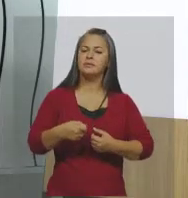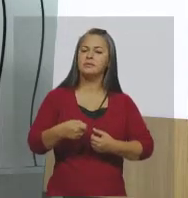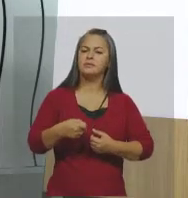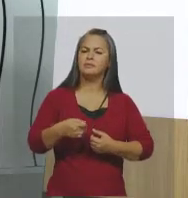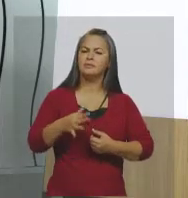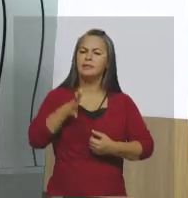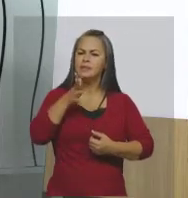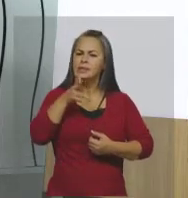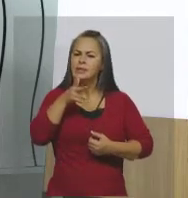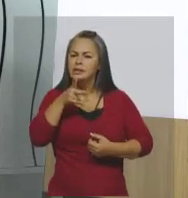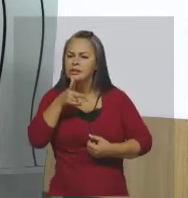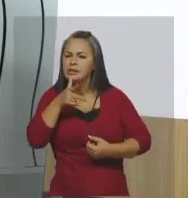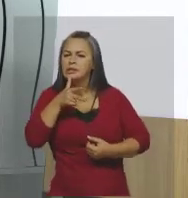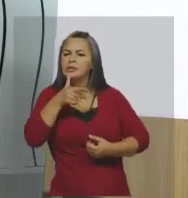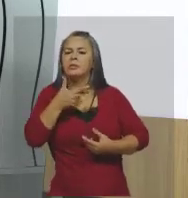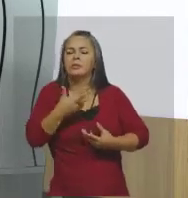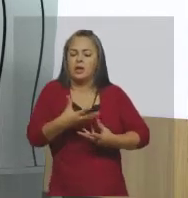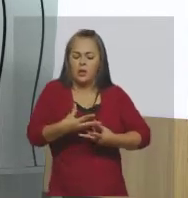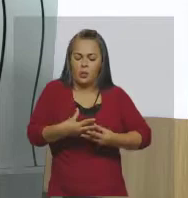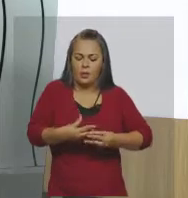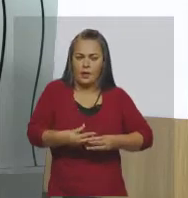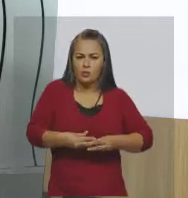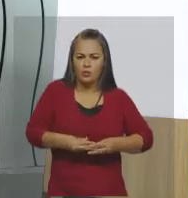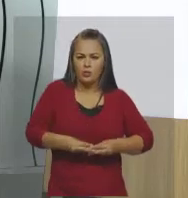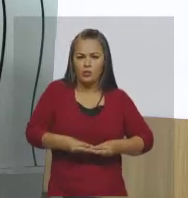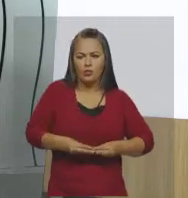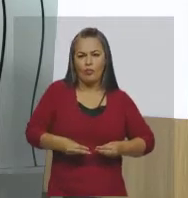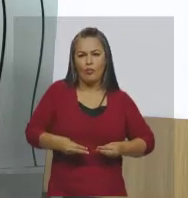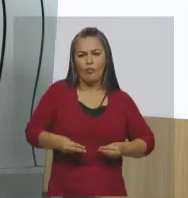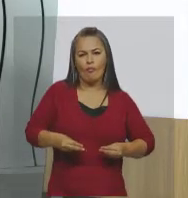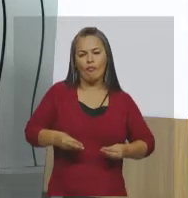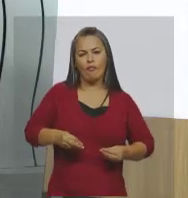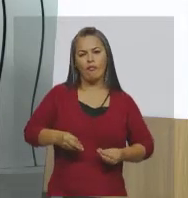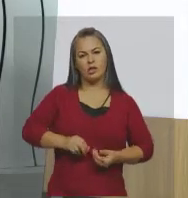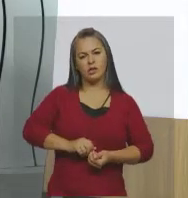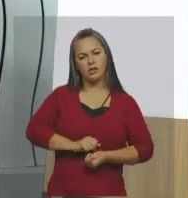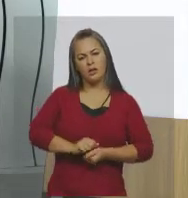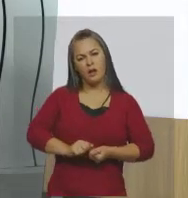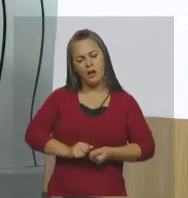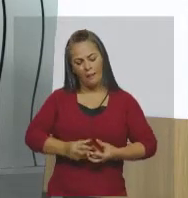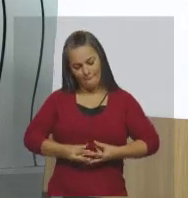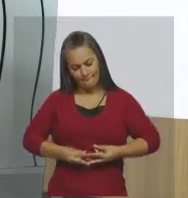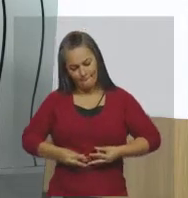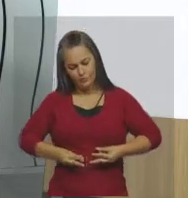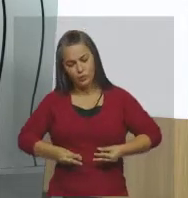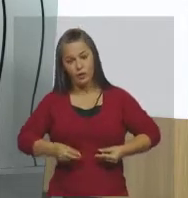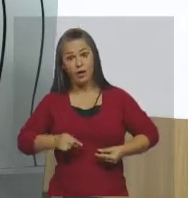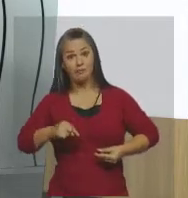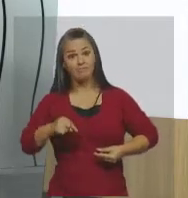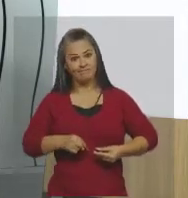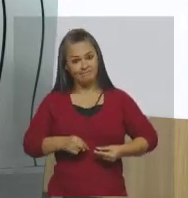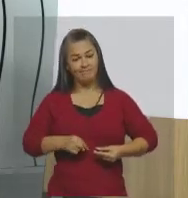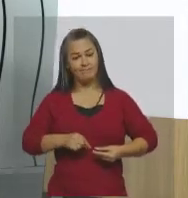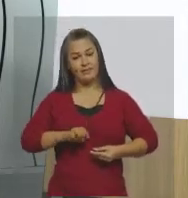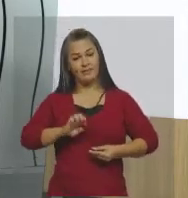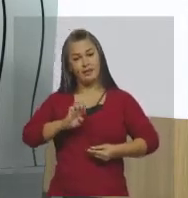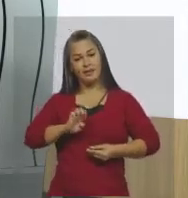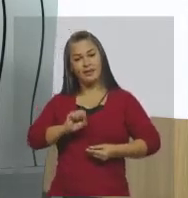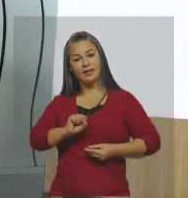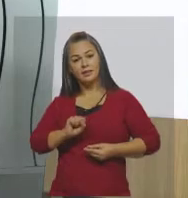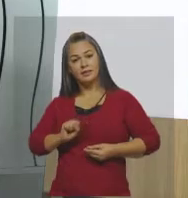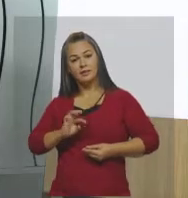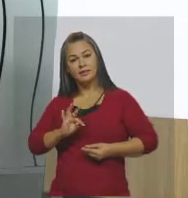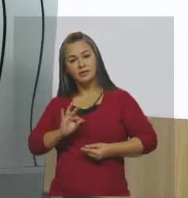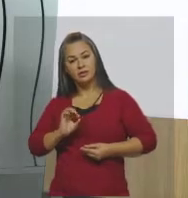lento e um processo longo de digestão. Isso ocorre no estômago. O estômago ele tem